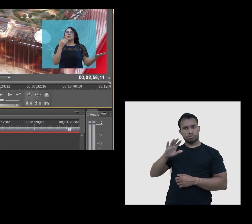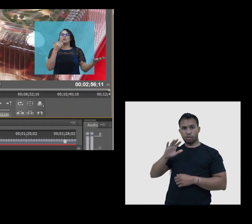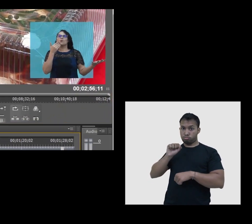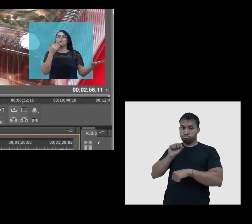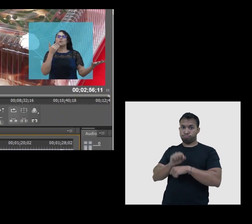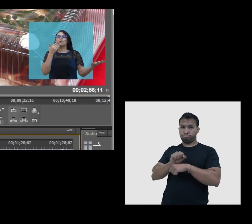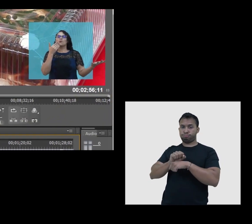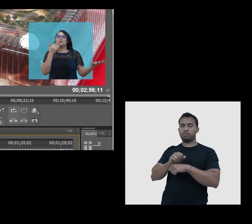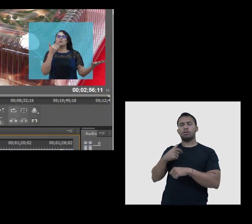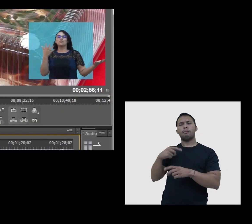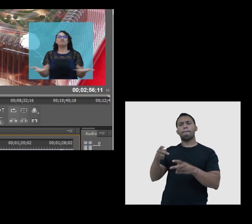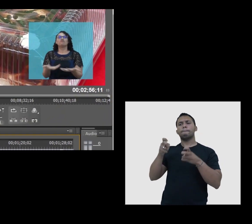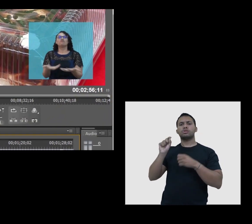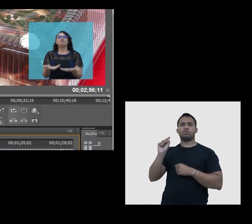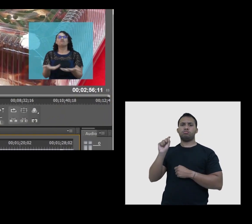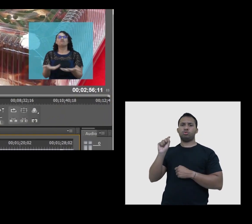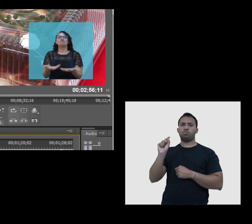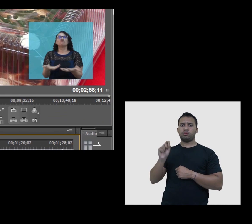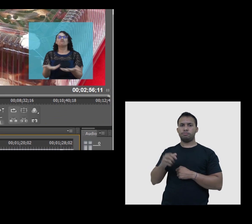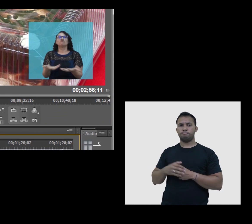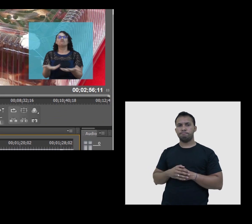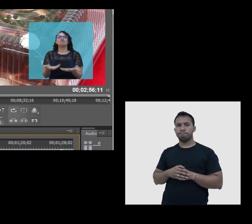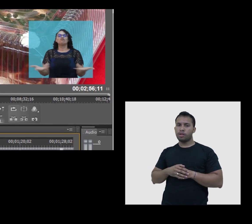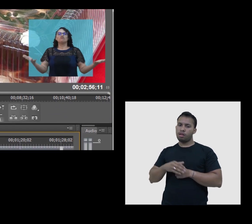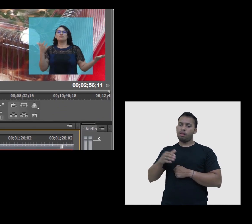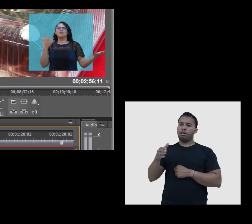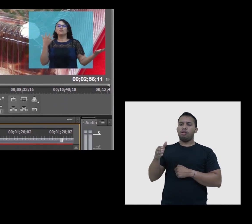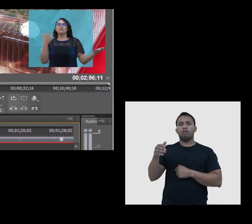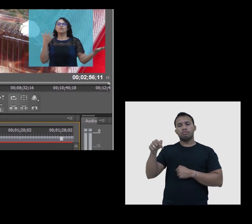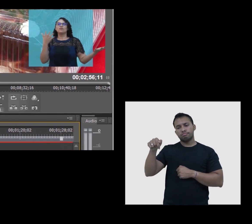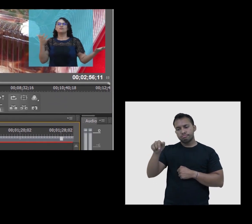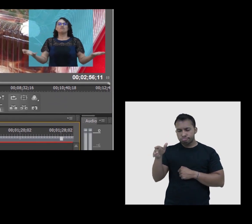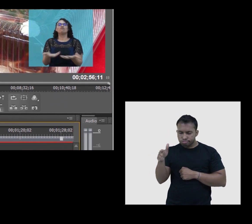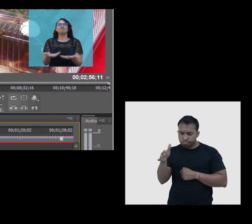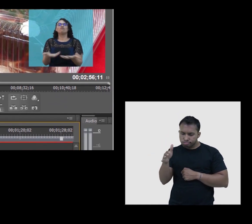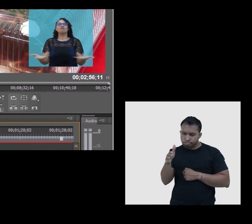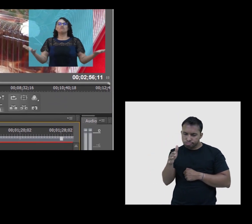aqui. O que eu percebi?